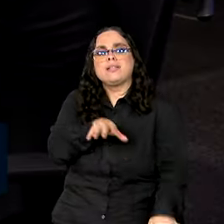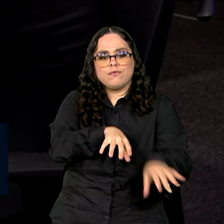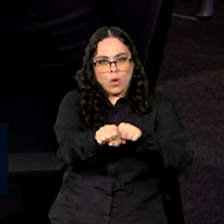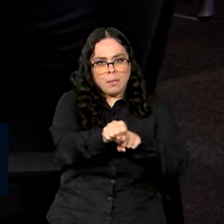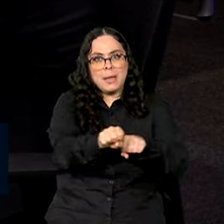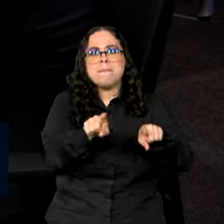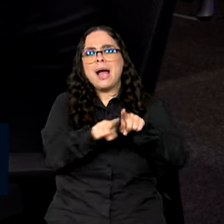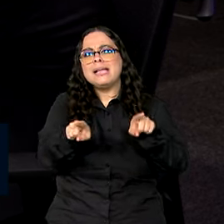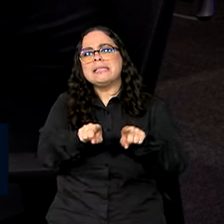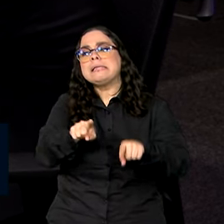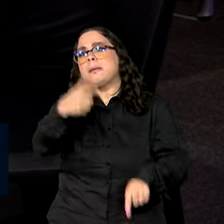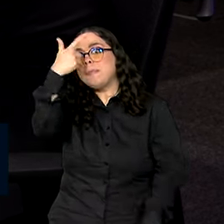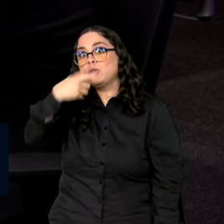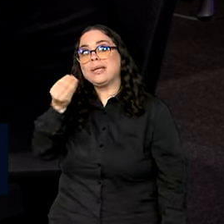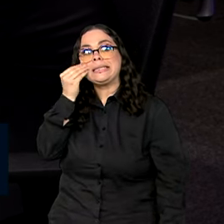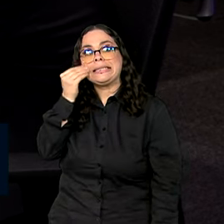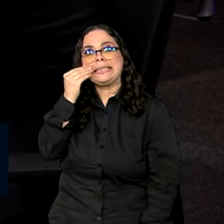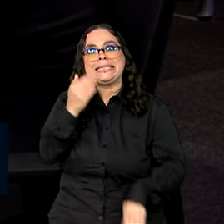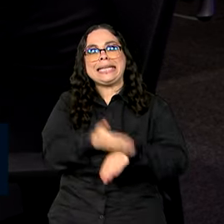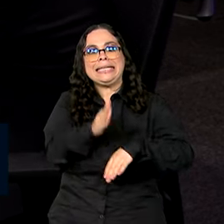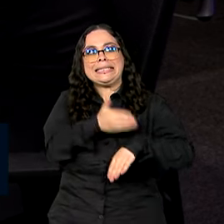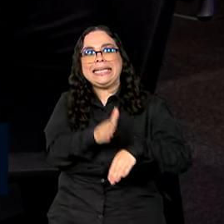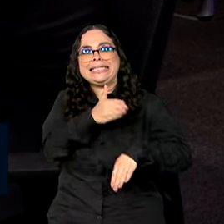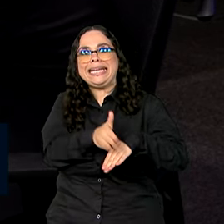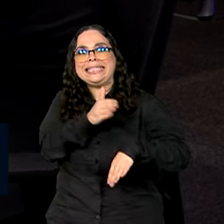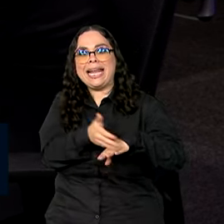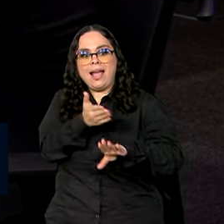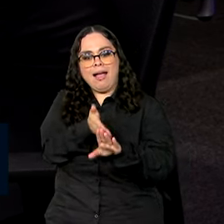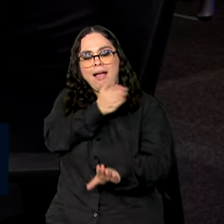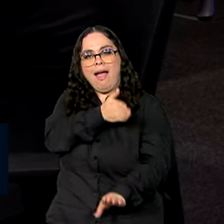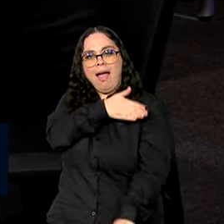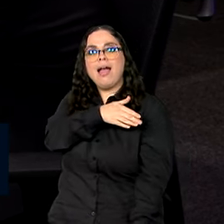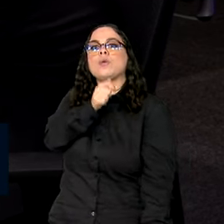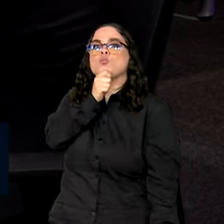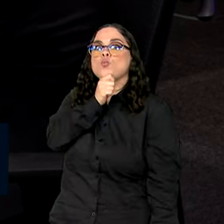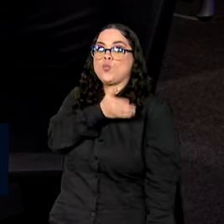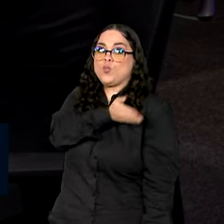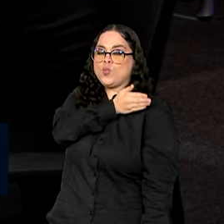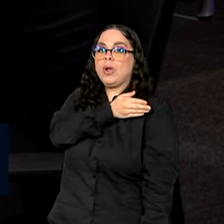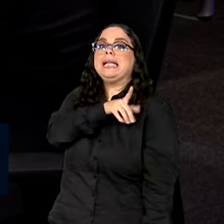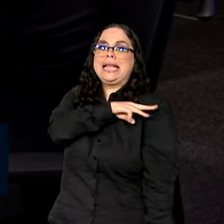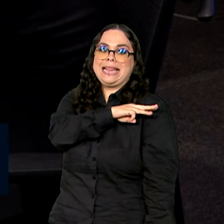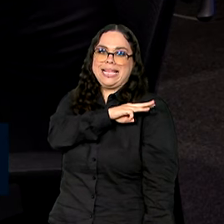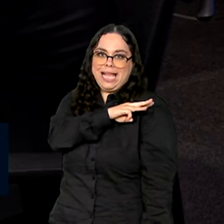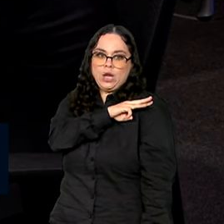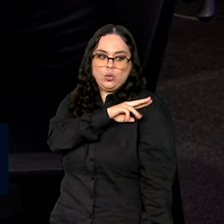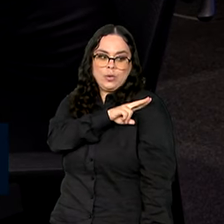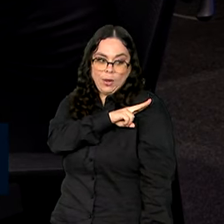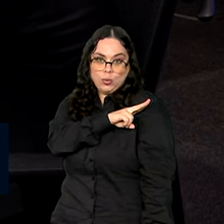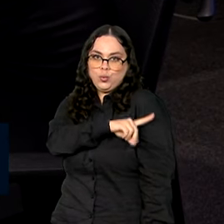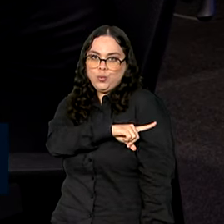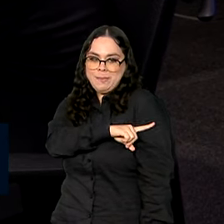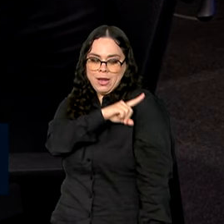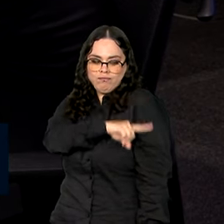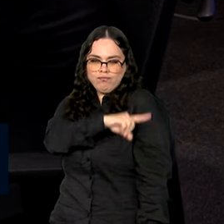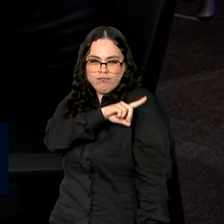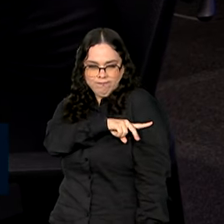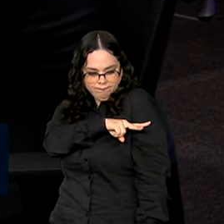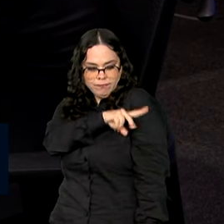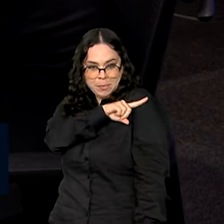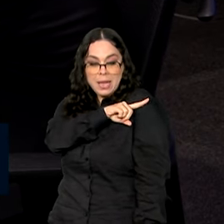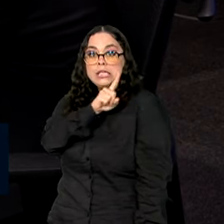treineiro né que são os alunos dos anos anteriores antes do terceiro ano que começam a fazer a prova